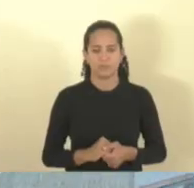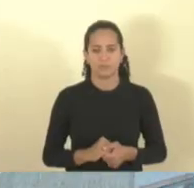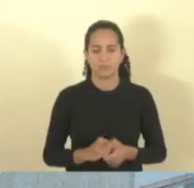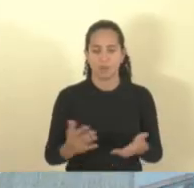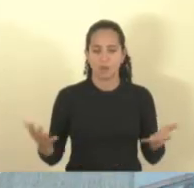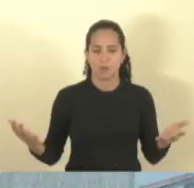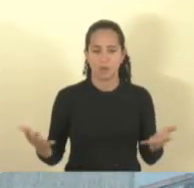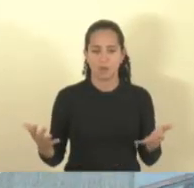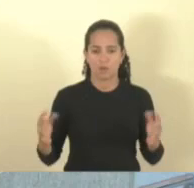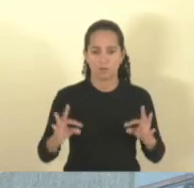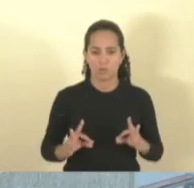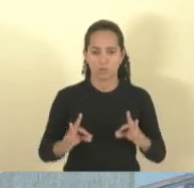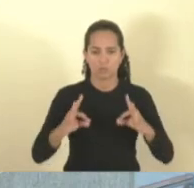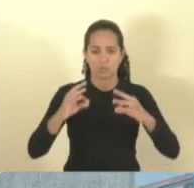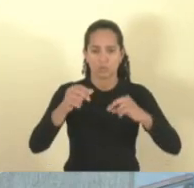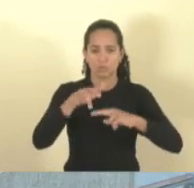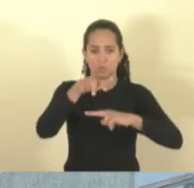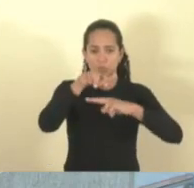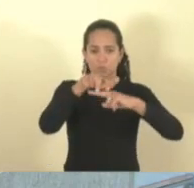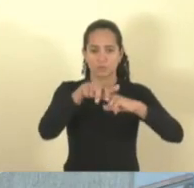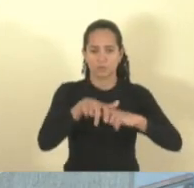Podemos assentar, por gentileza.